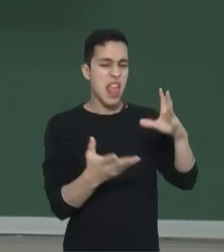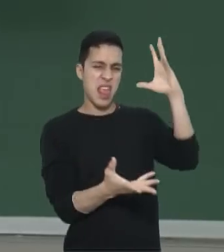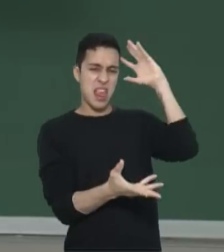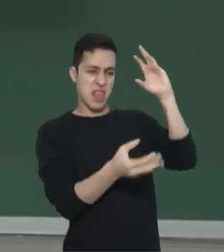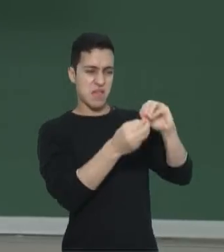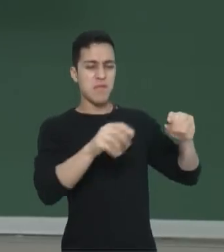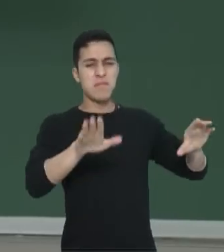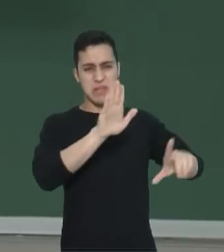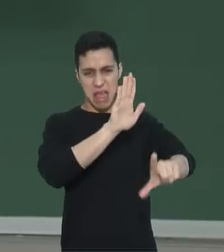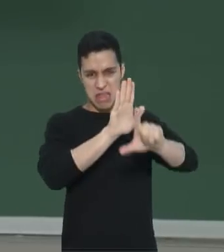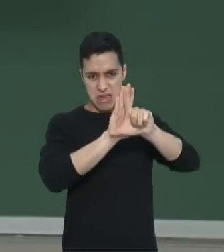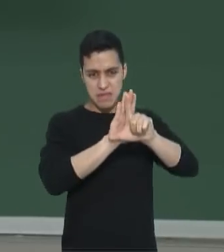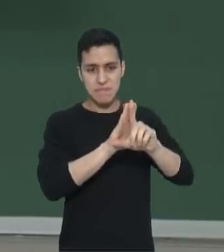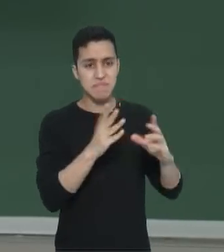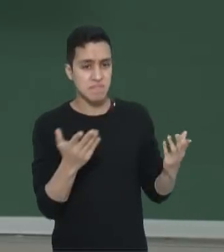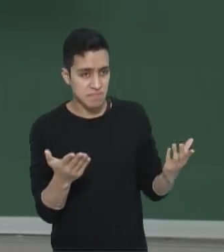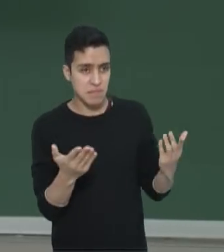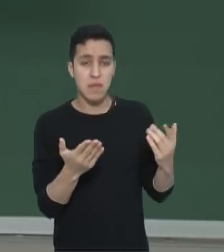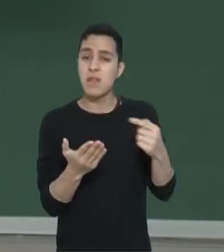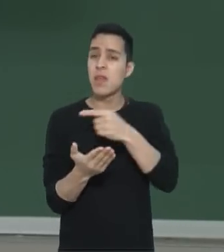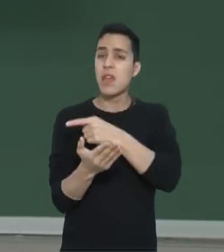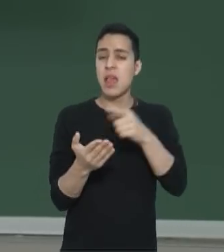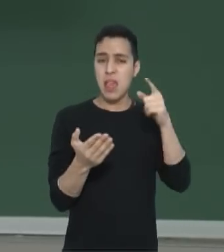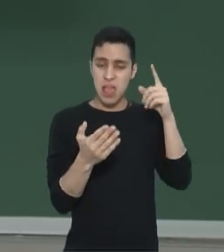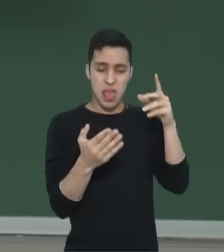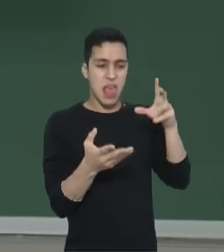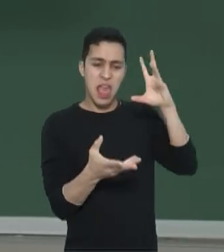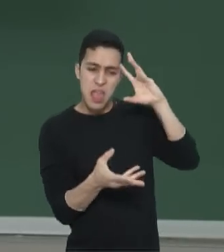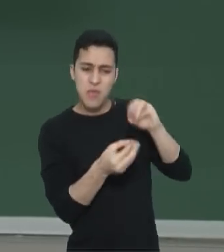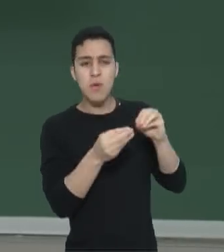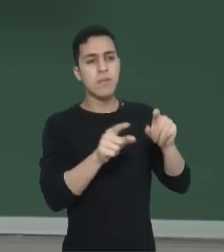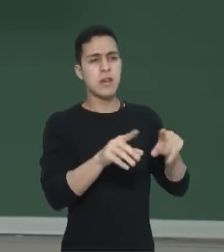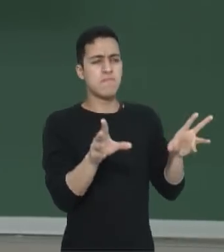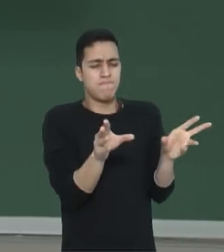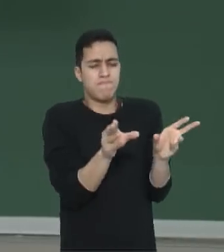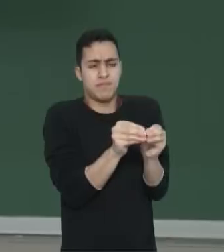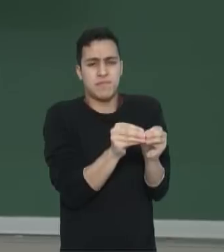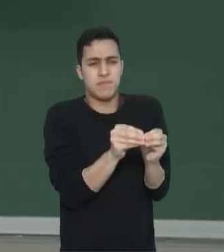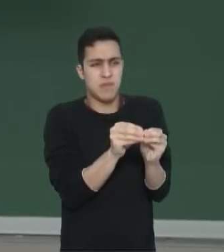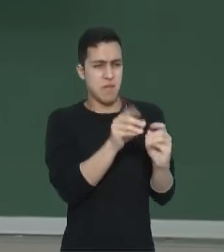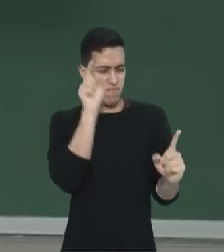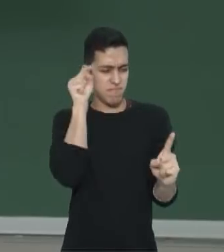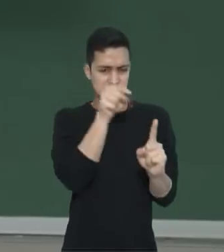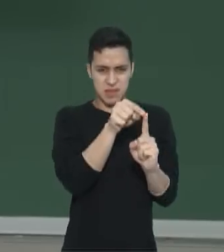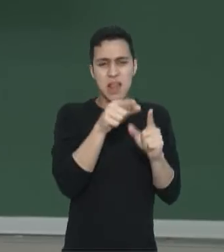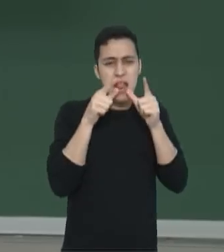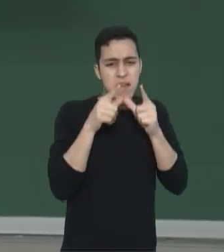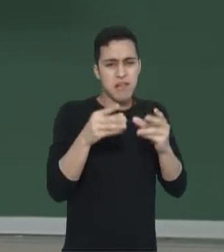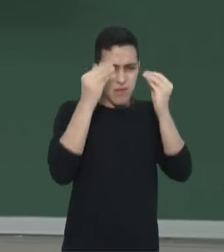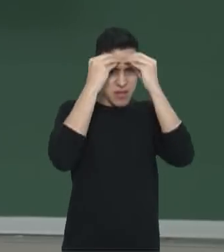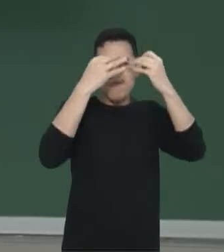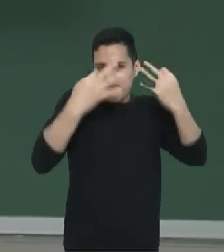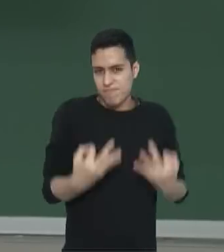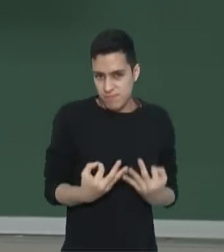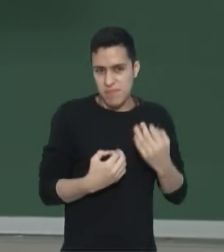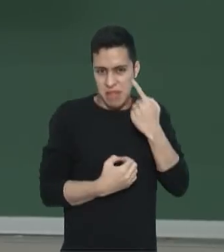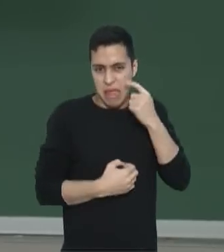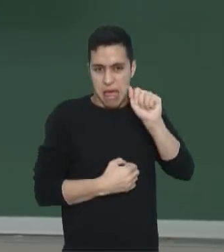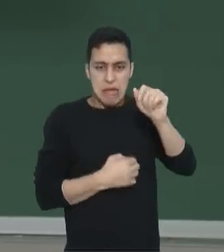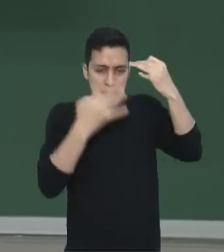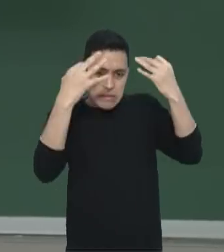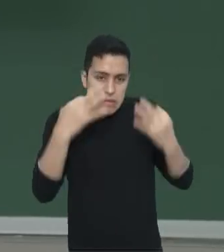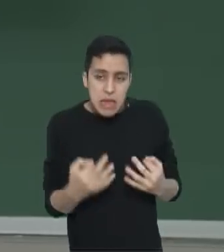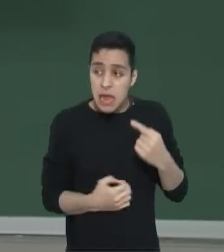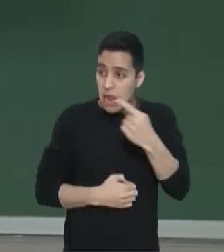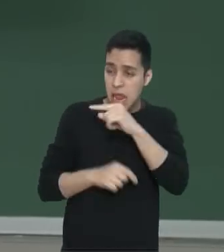lei, um resumo é algo conciso e objetivo, da mesma forma a sua linguagem. Então a letra A é a correta. A